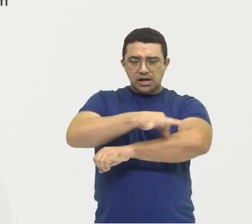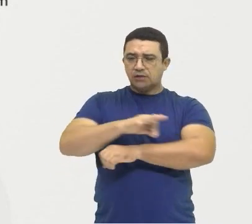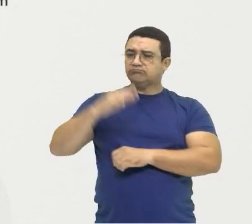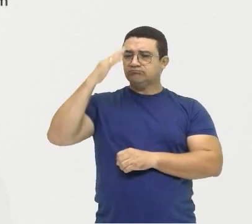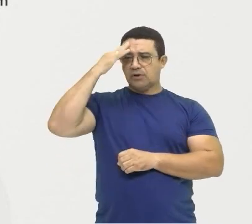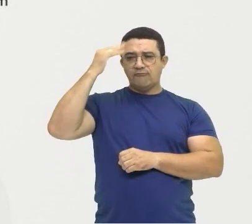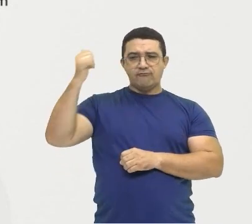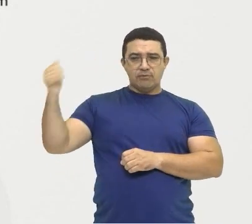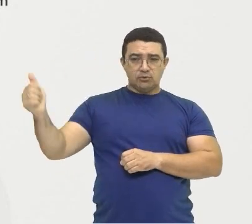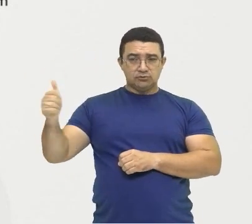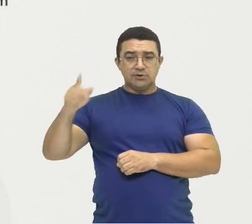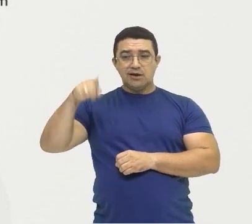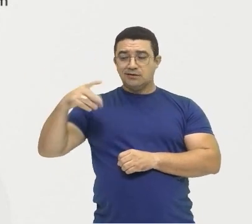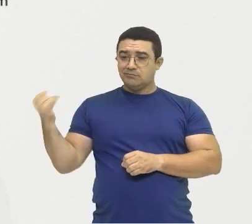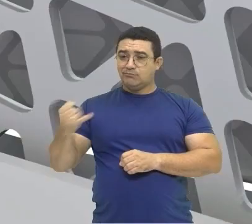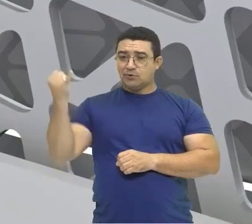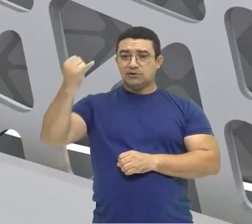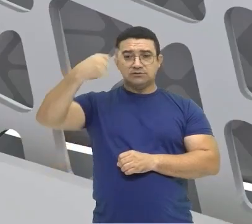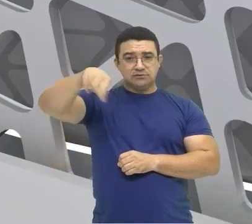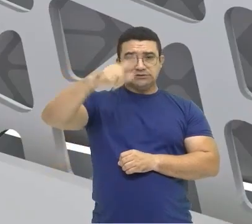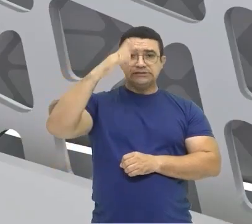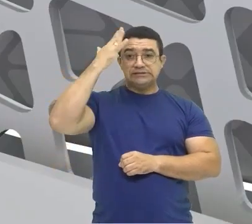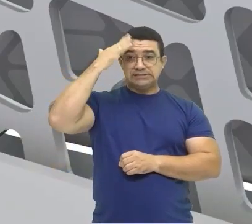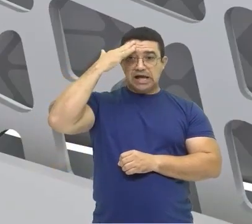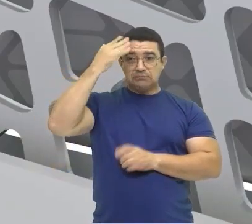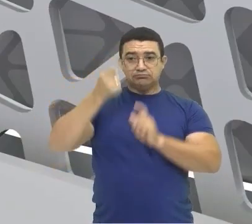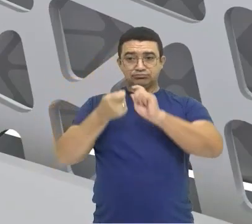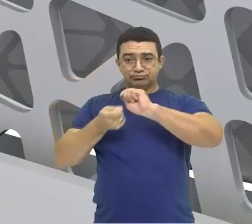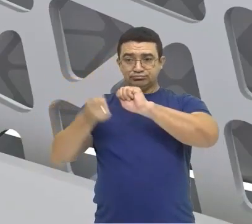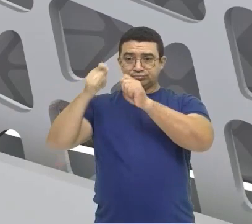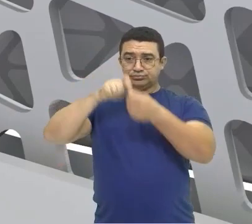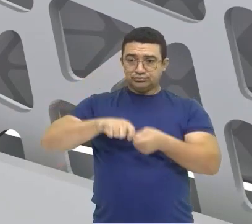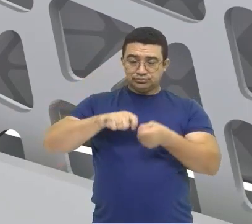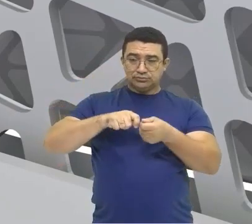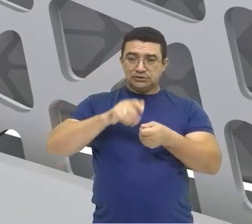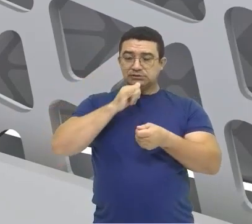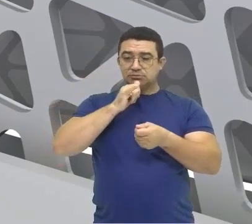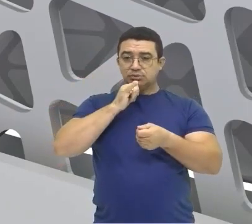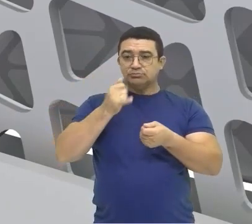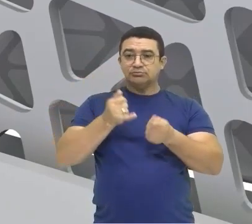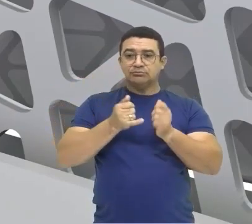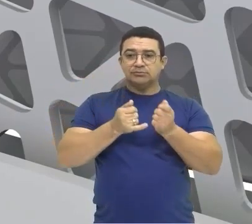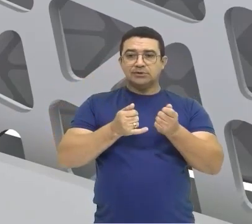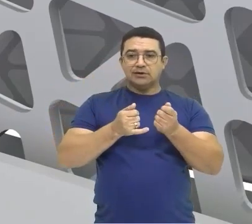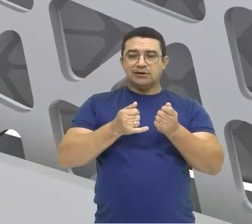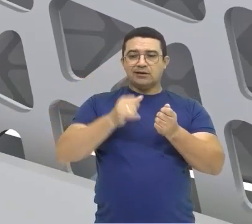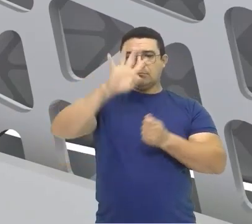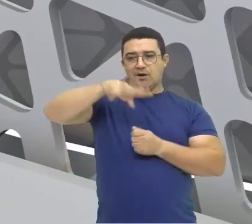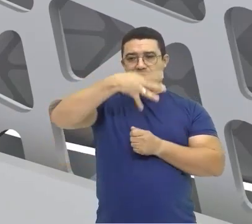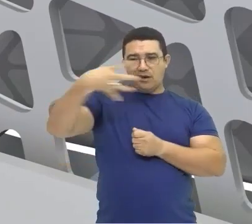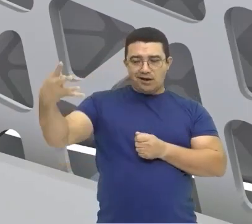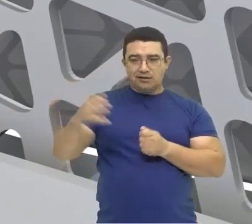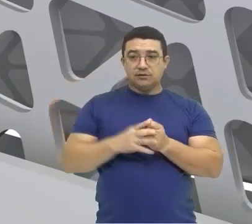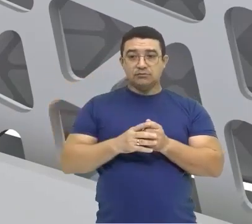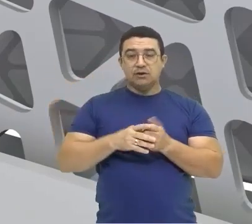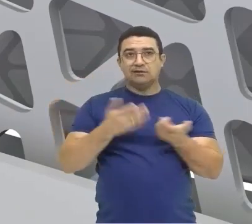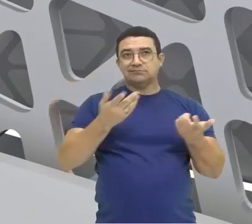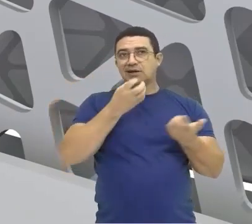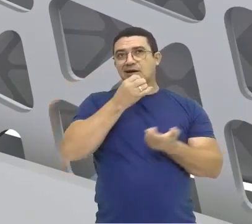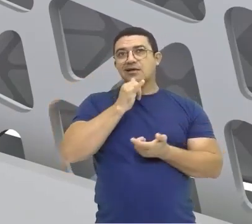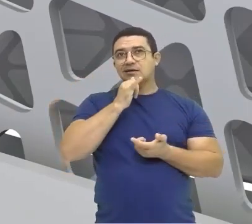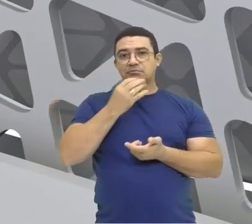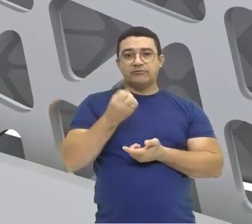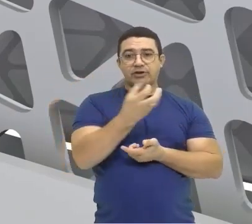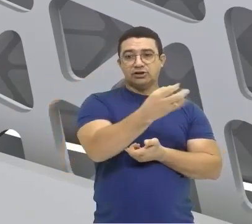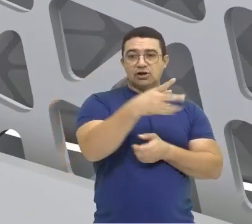certo? E é muito importante que você saiba converter de uma escala para outra, né? Se você viajar, por